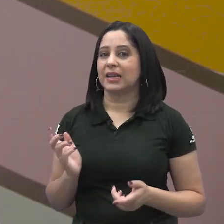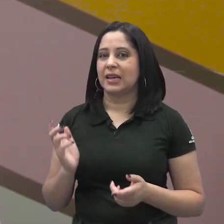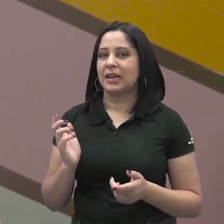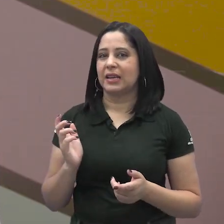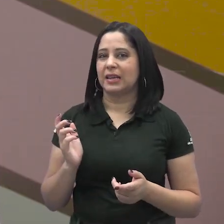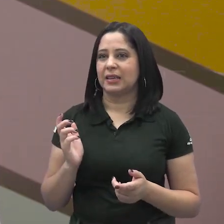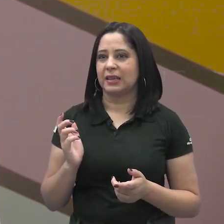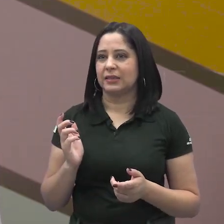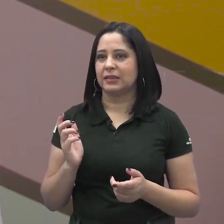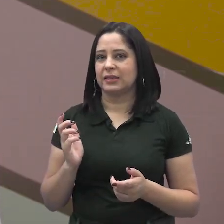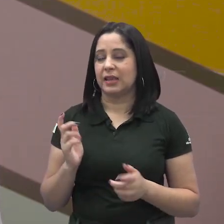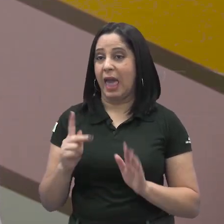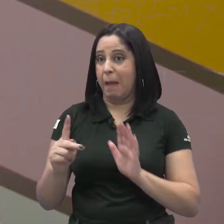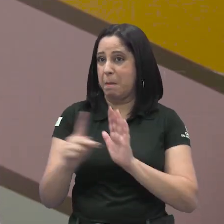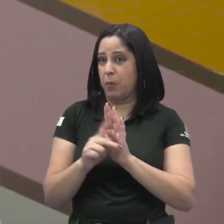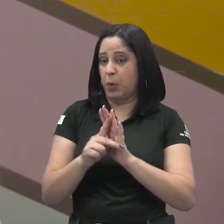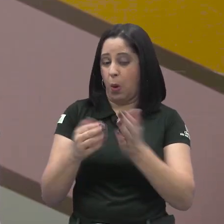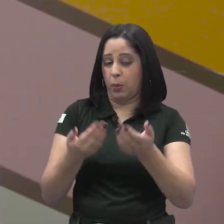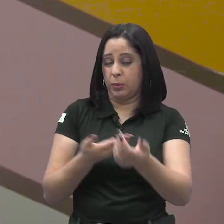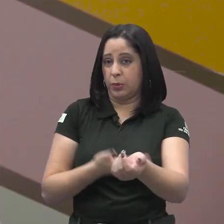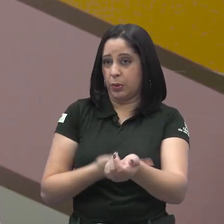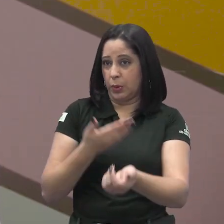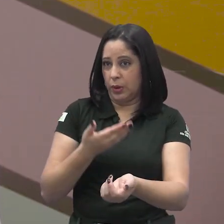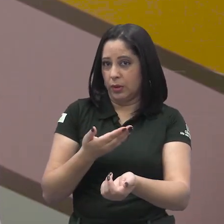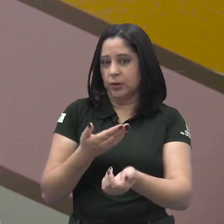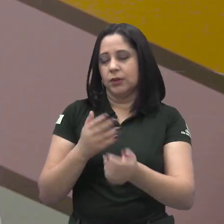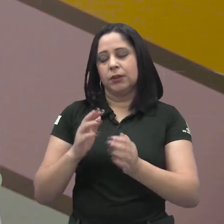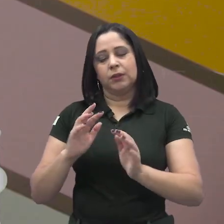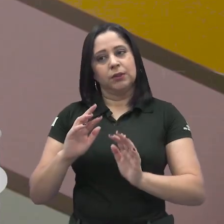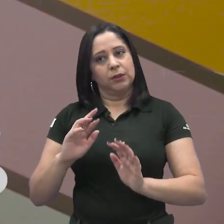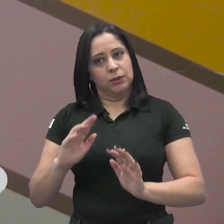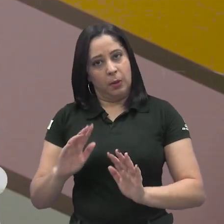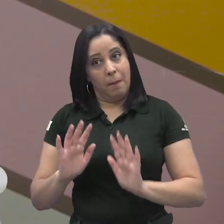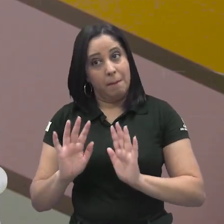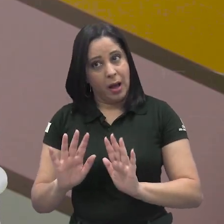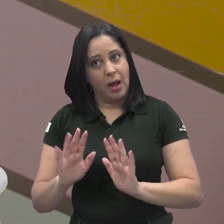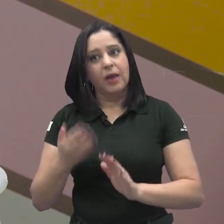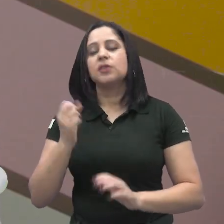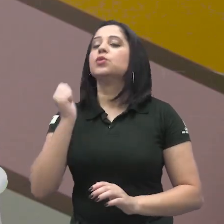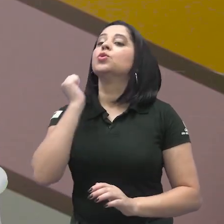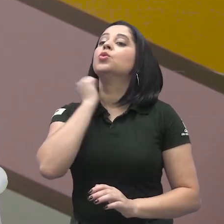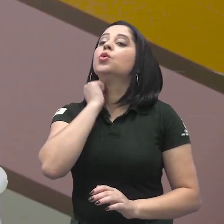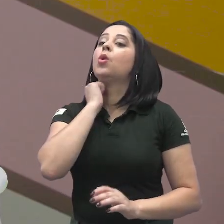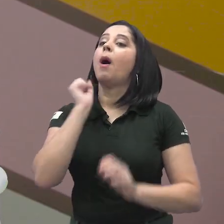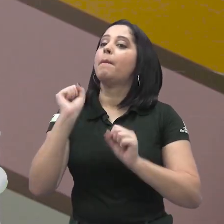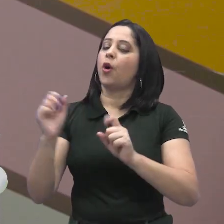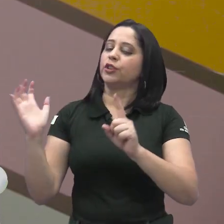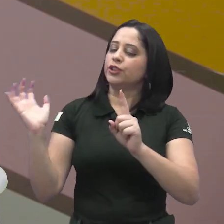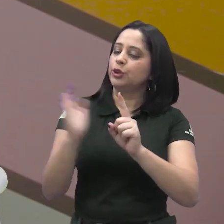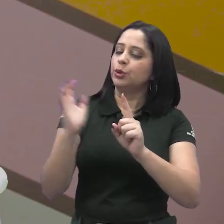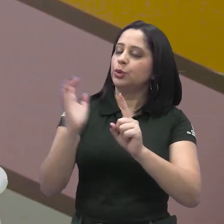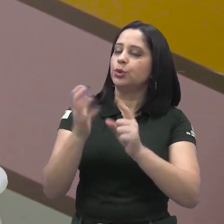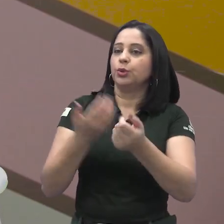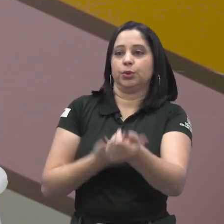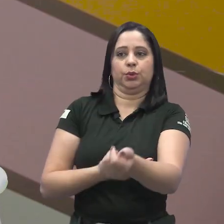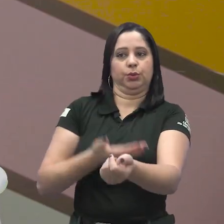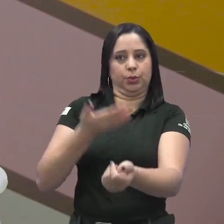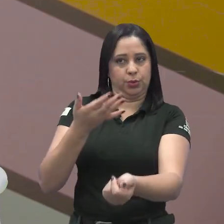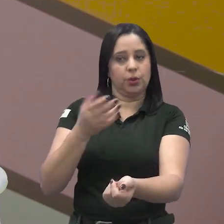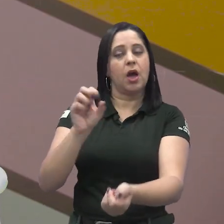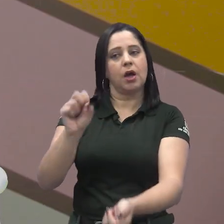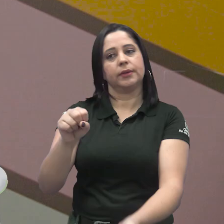o estresse é causador da hipertensão, mas ele pode muito dificultar e piorar uma hipertensão já